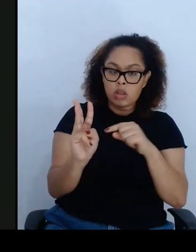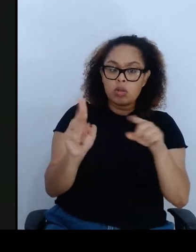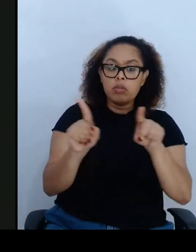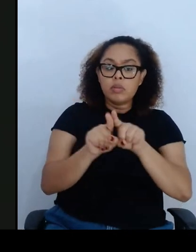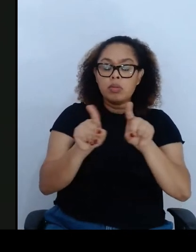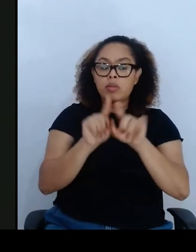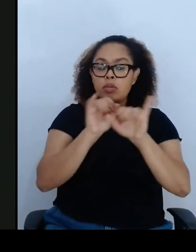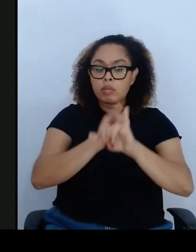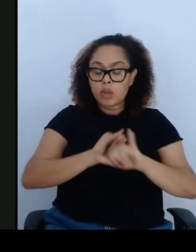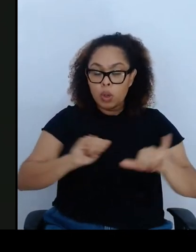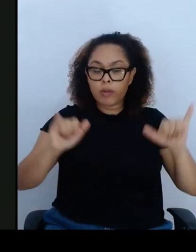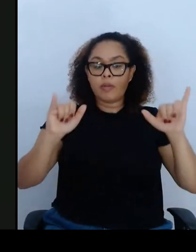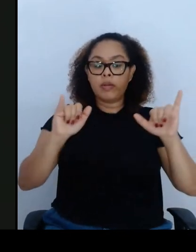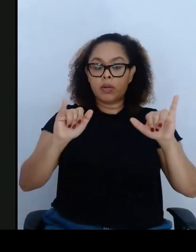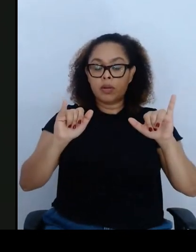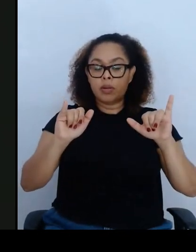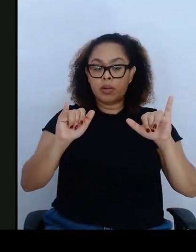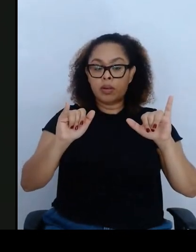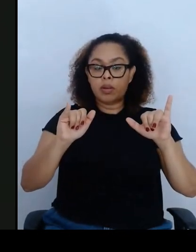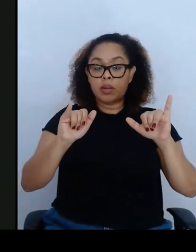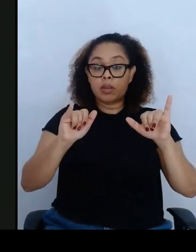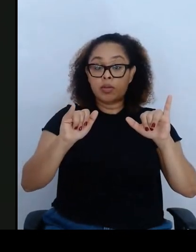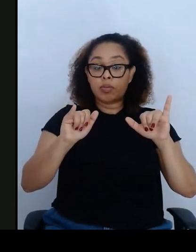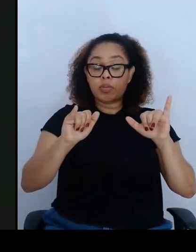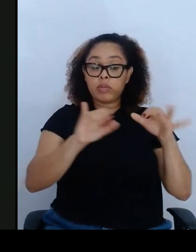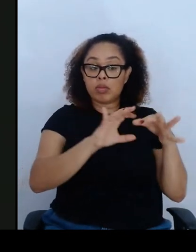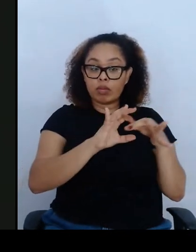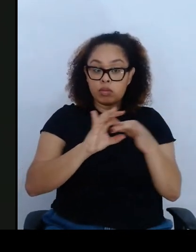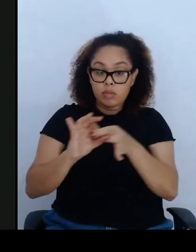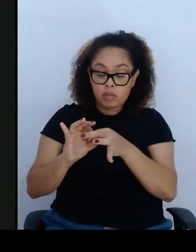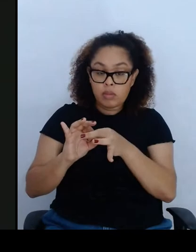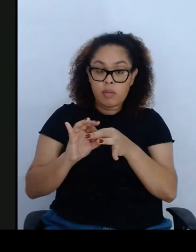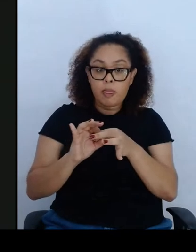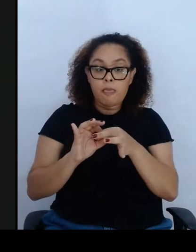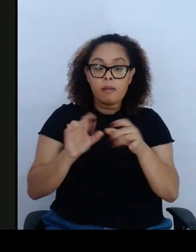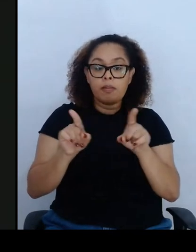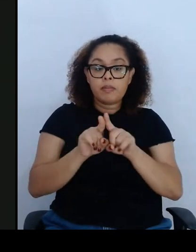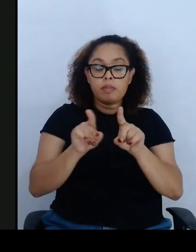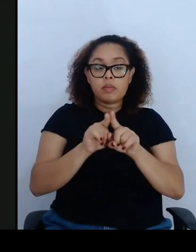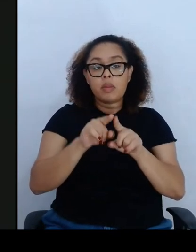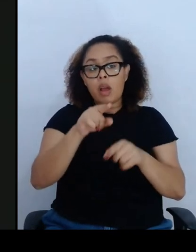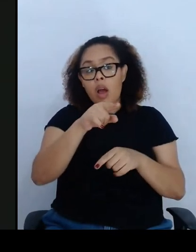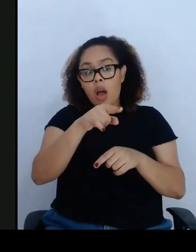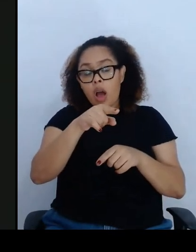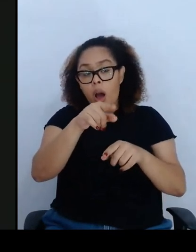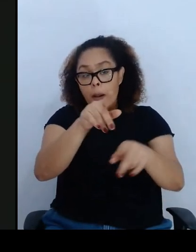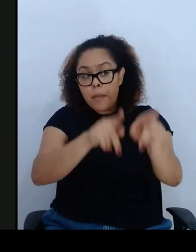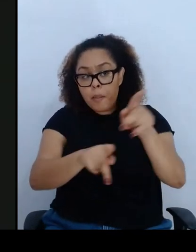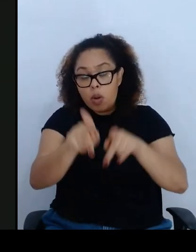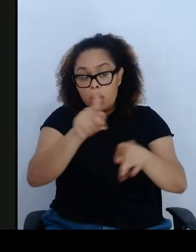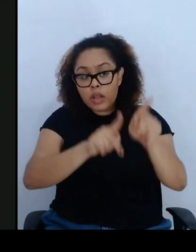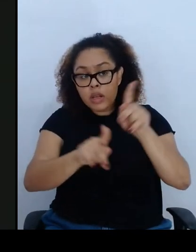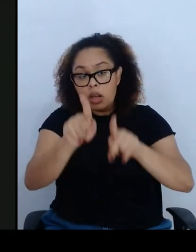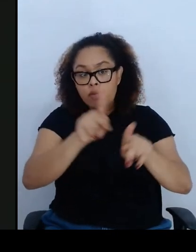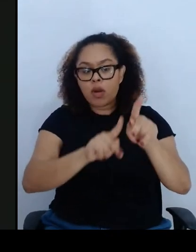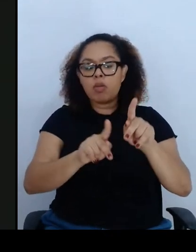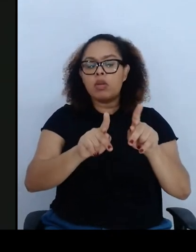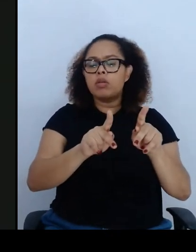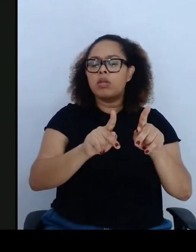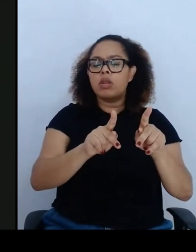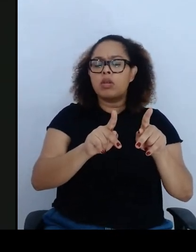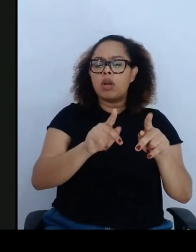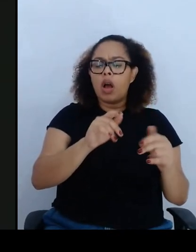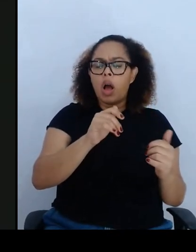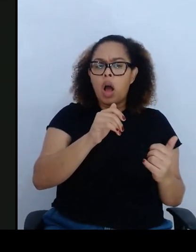em volta desse processo a reação Popular não os apoiava todo o tempo